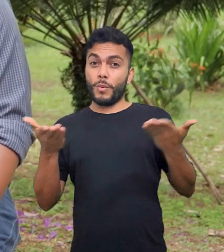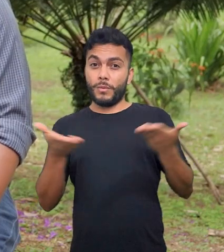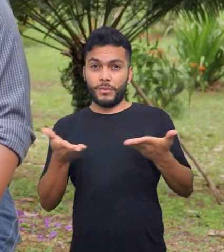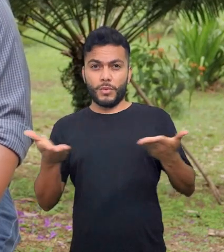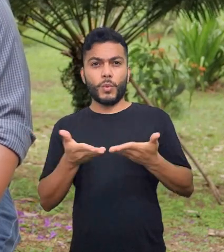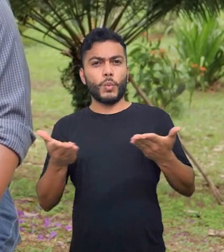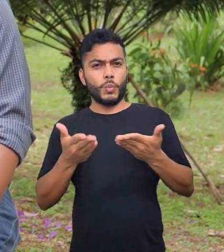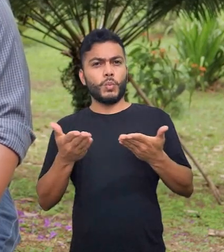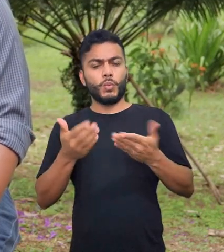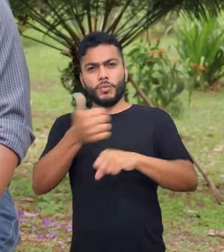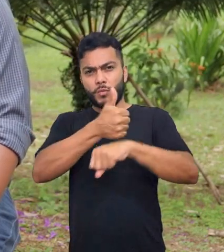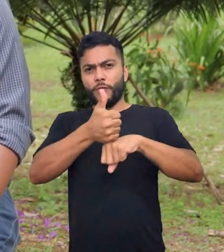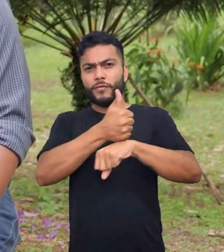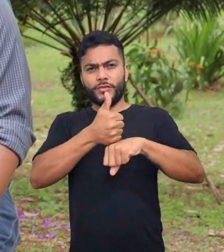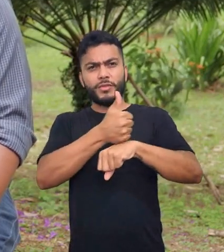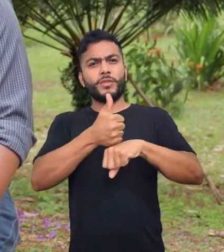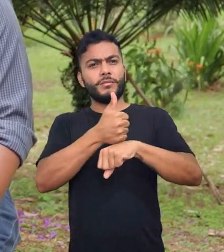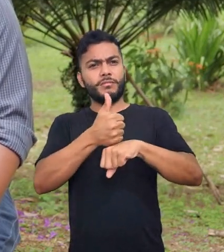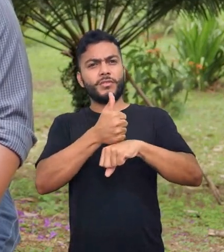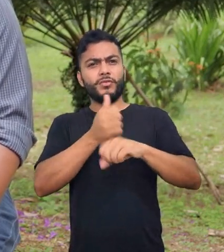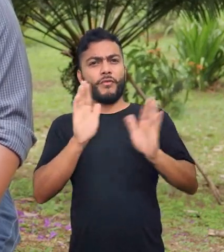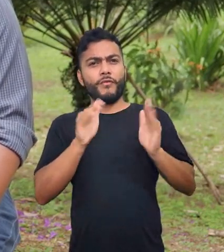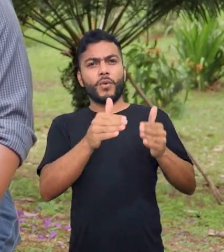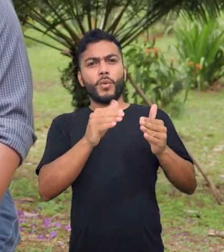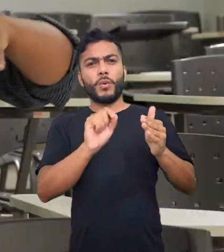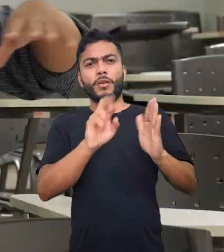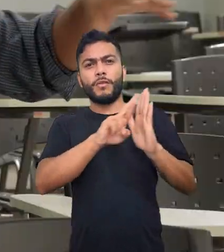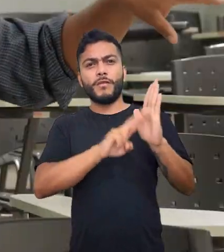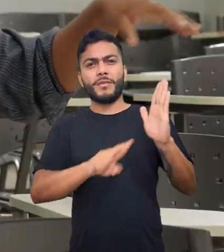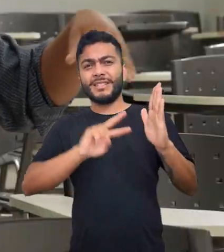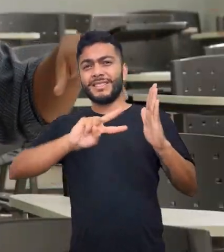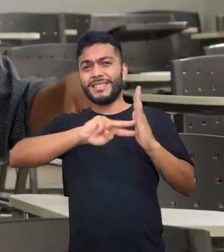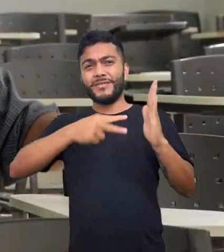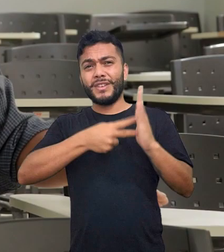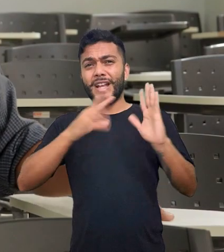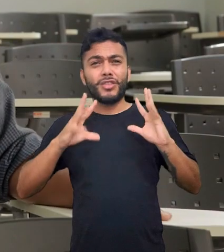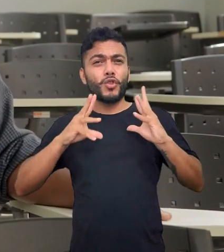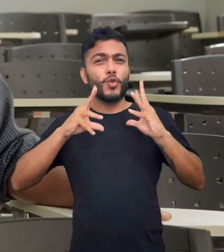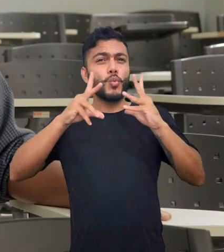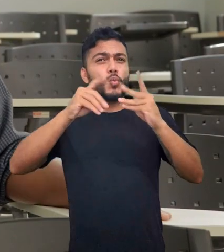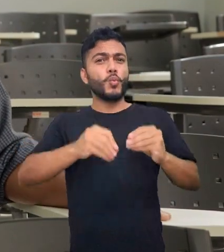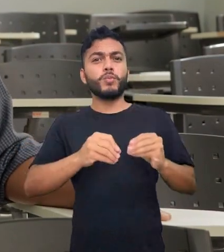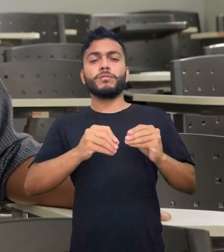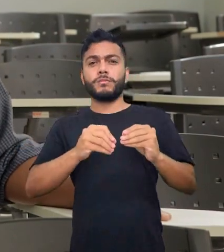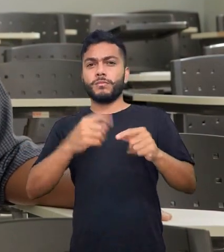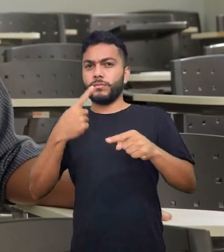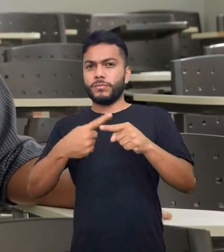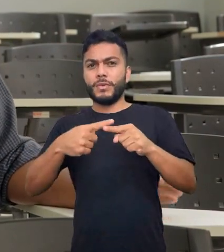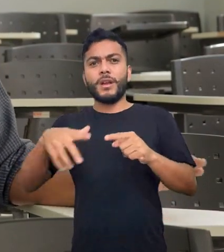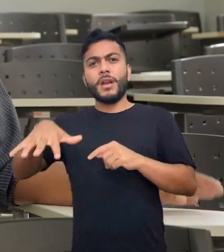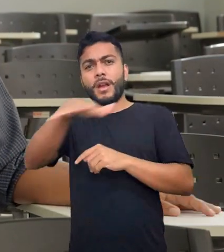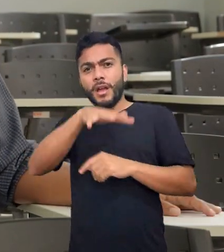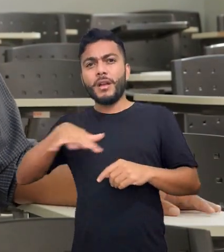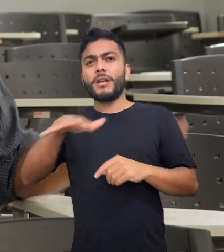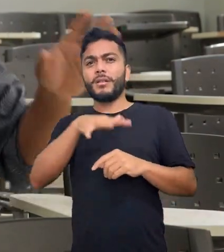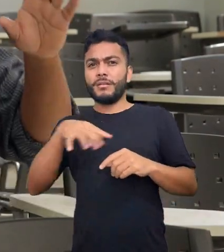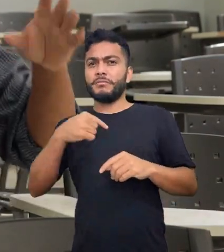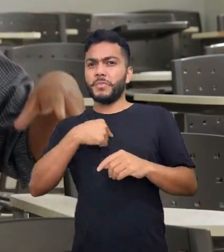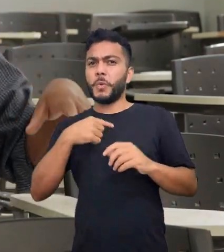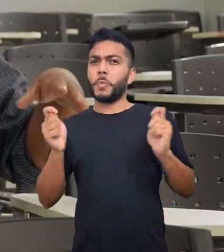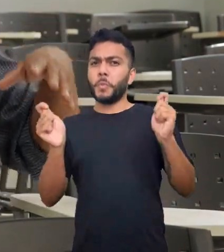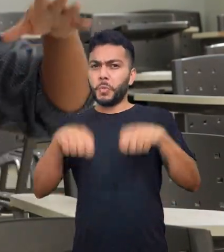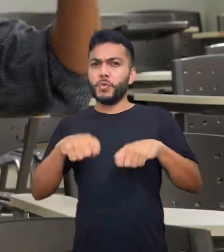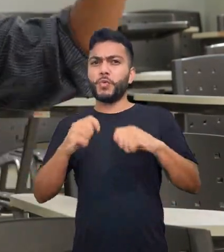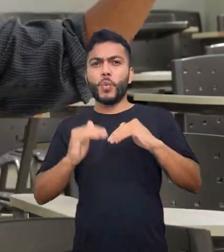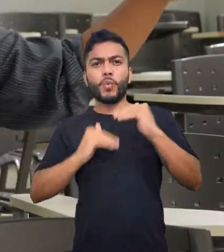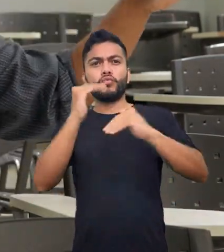hoje, profissionalmente, a UFRB para mim significa tudo, porque é nesse espaço que eu posso construir, posso